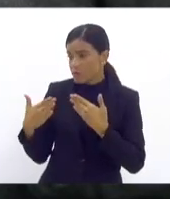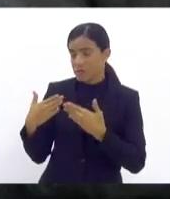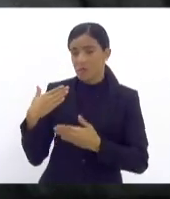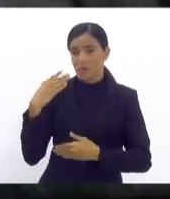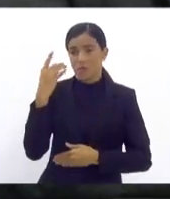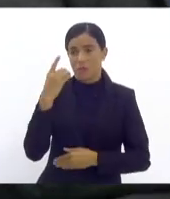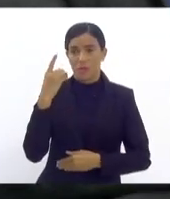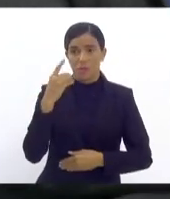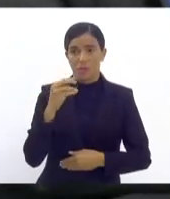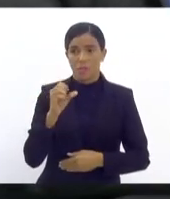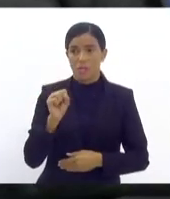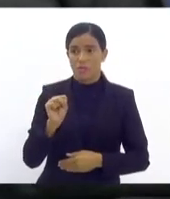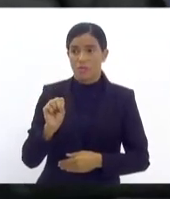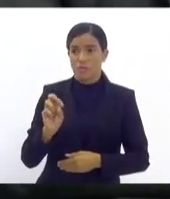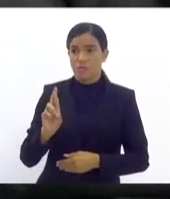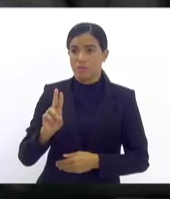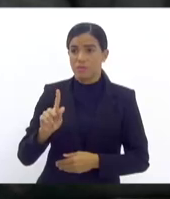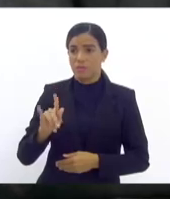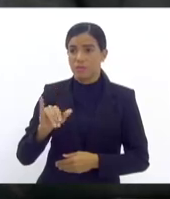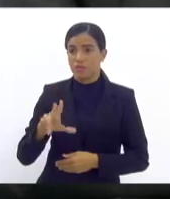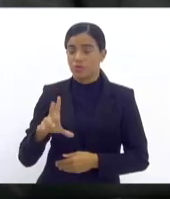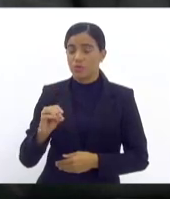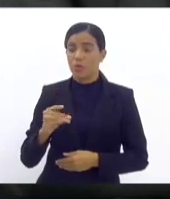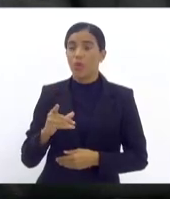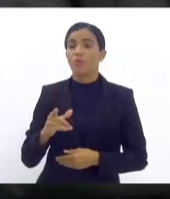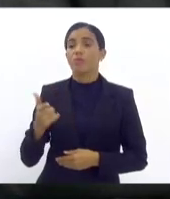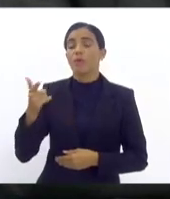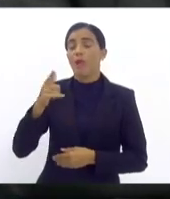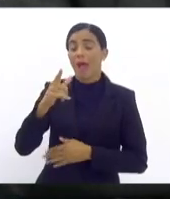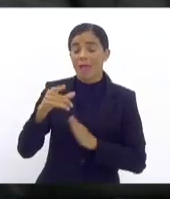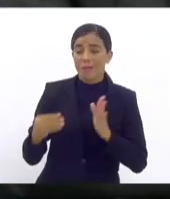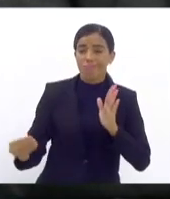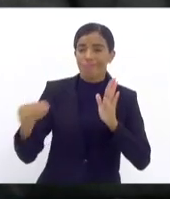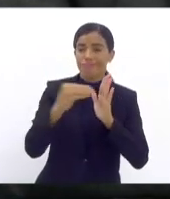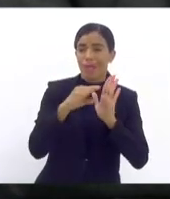fazer a análise e trazer a pauta na próxima semana. É o último